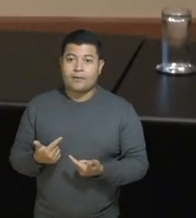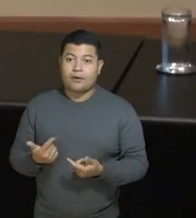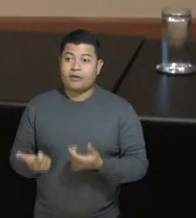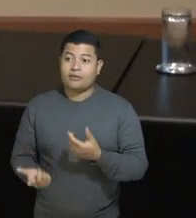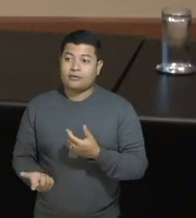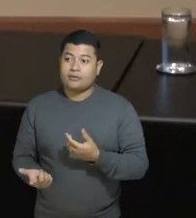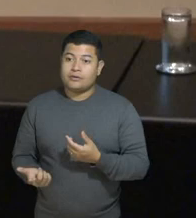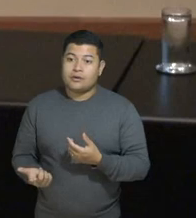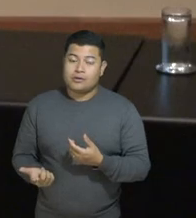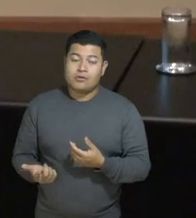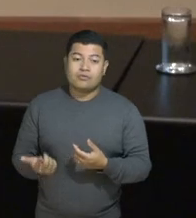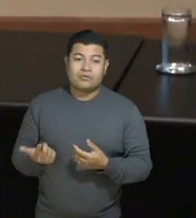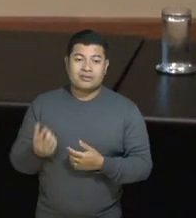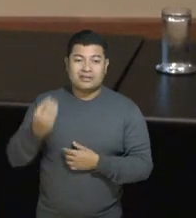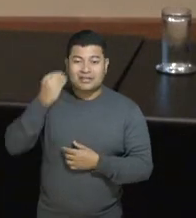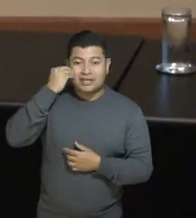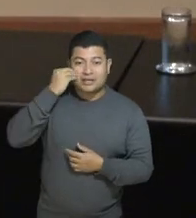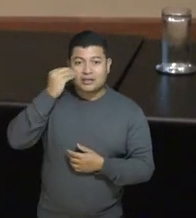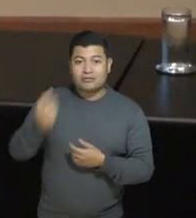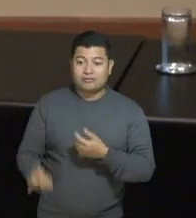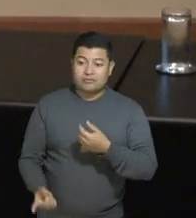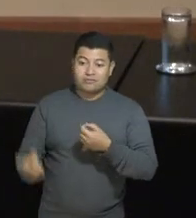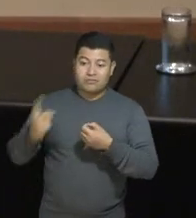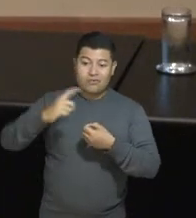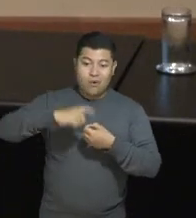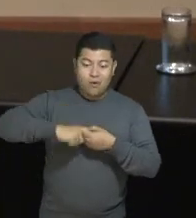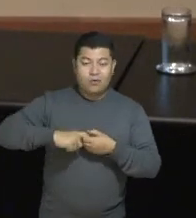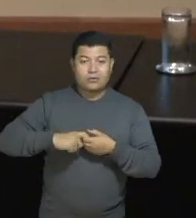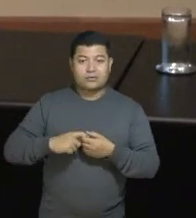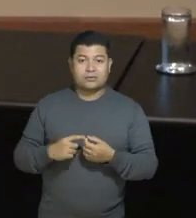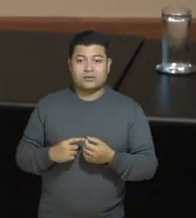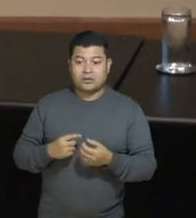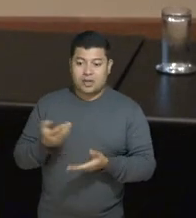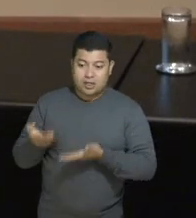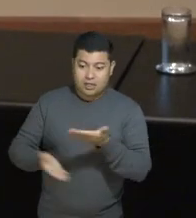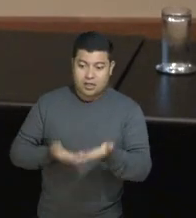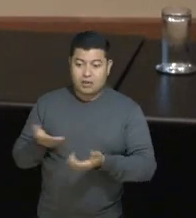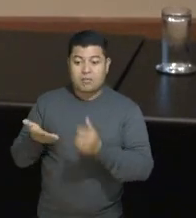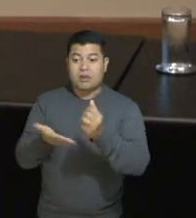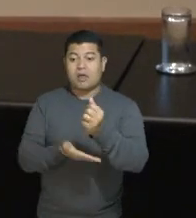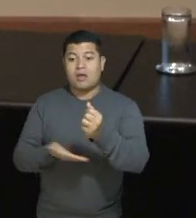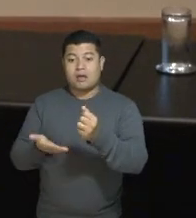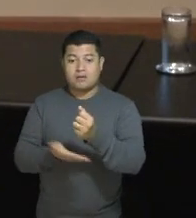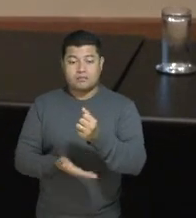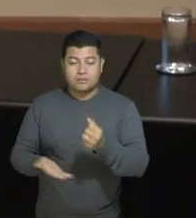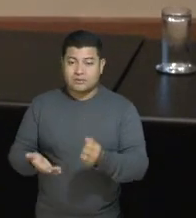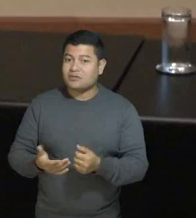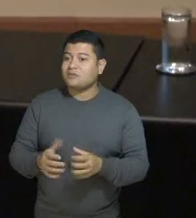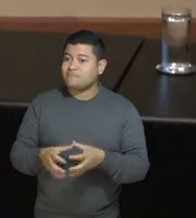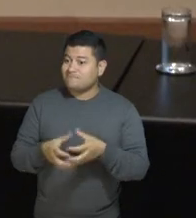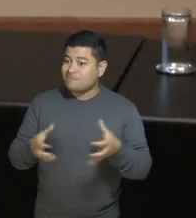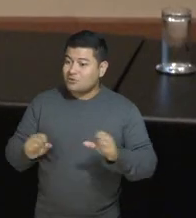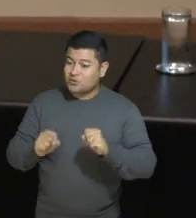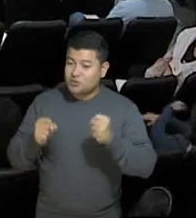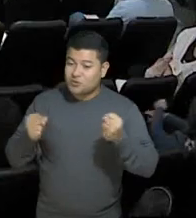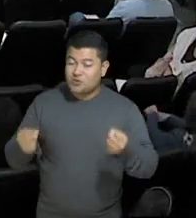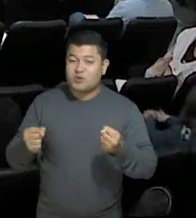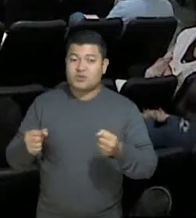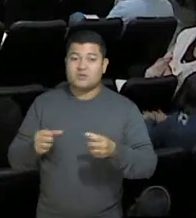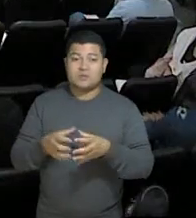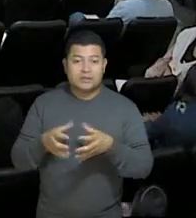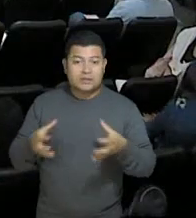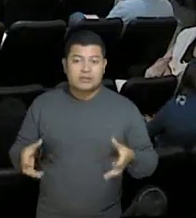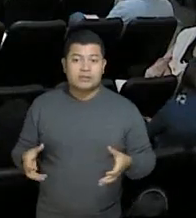voltar e para retornar e começar todo um atendimento de base é muito maior. E é um esforço muito mais...